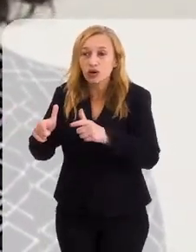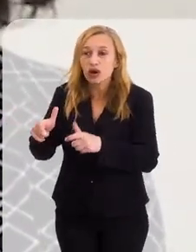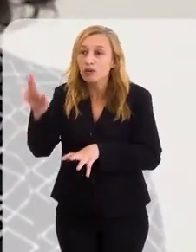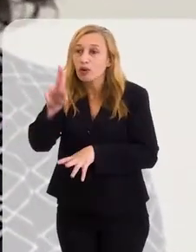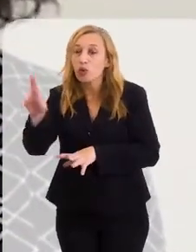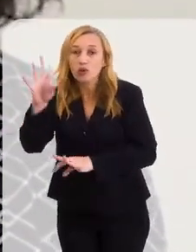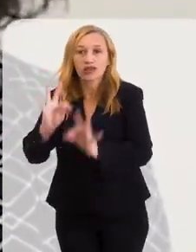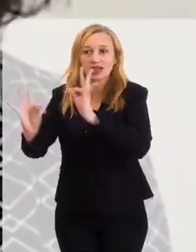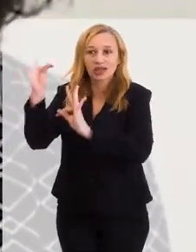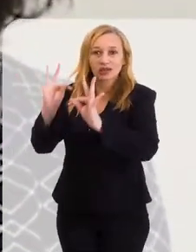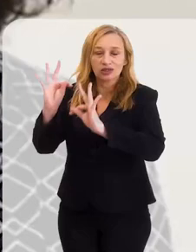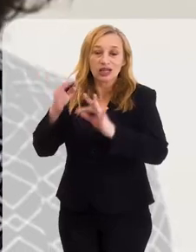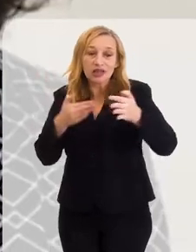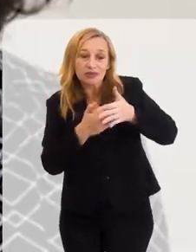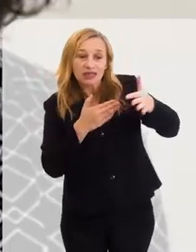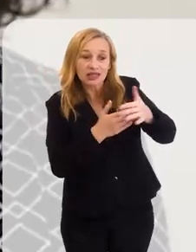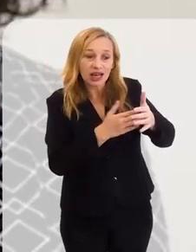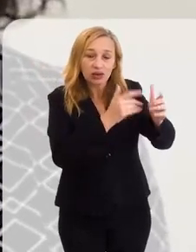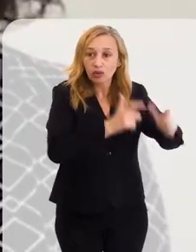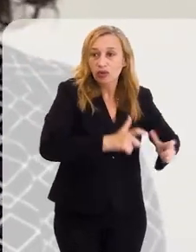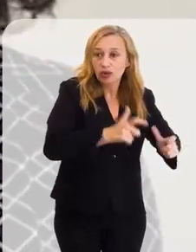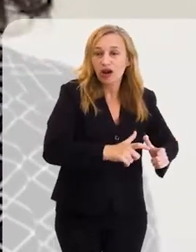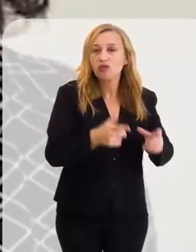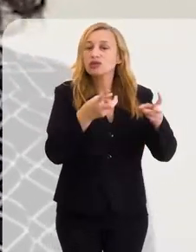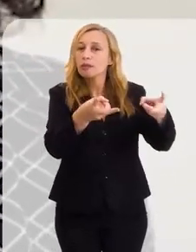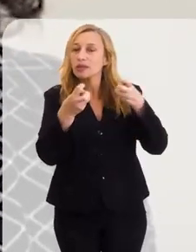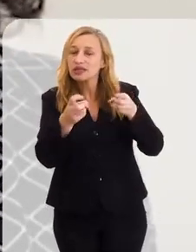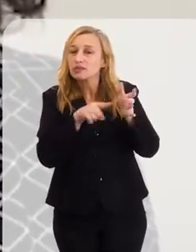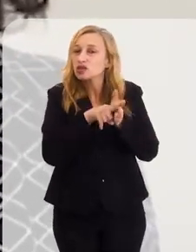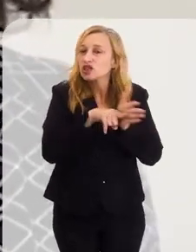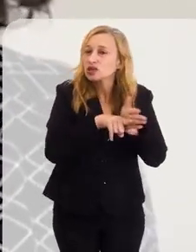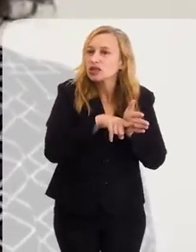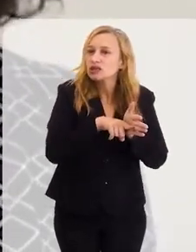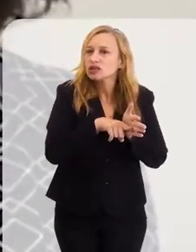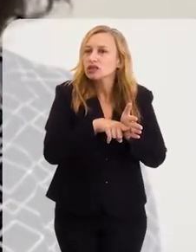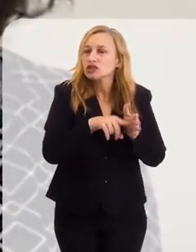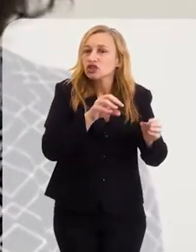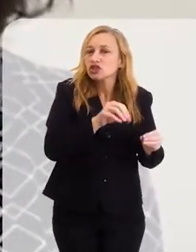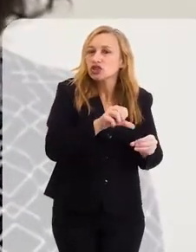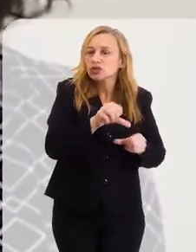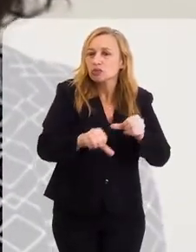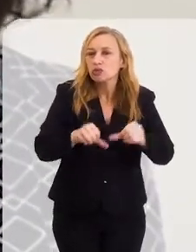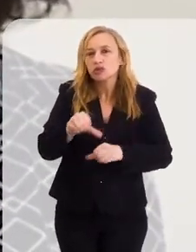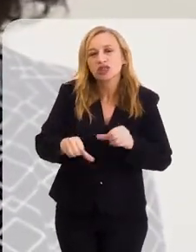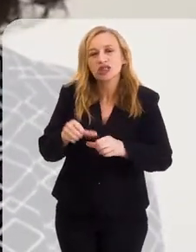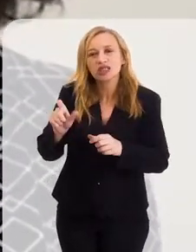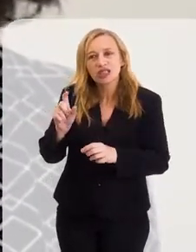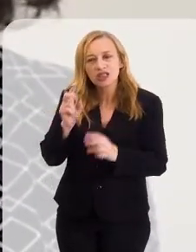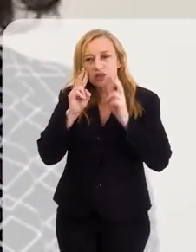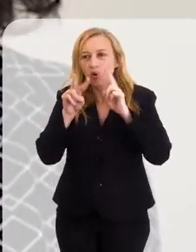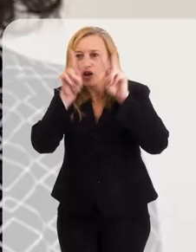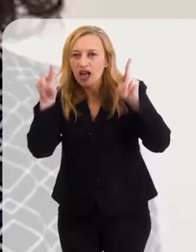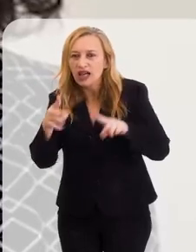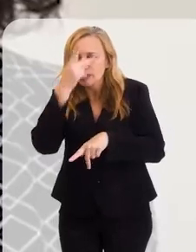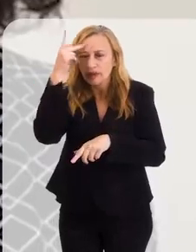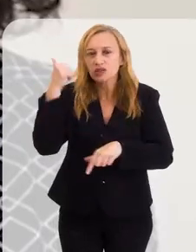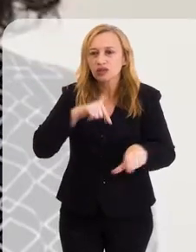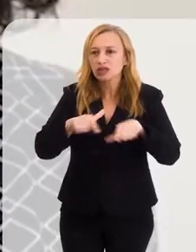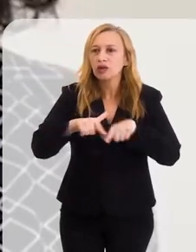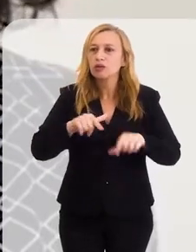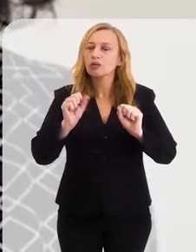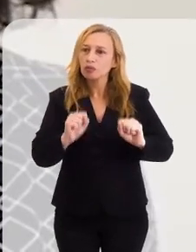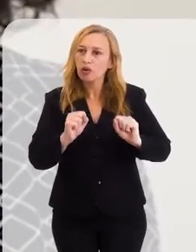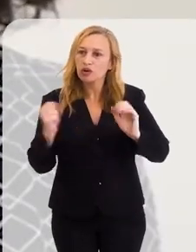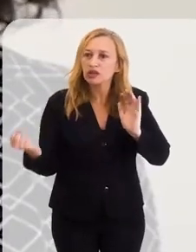lugares, possibilitado pelo uso da tecnologia. Então, o que que você já tem percebido nas pesquisas de alterações desse olhar